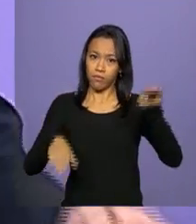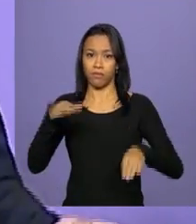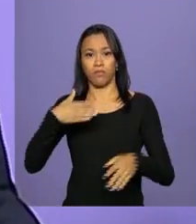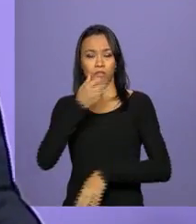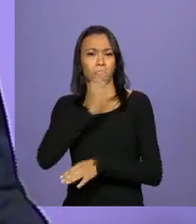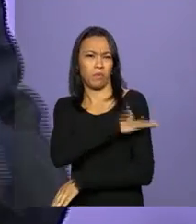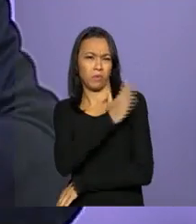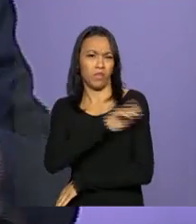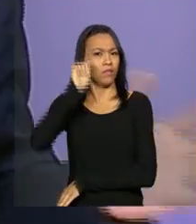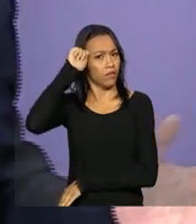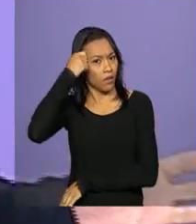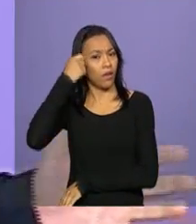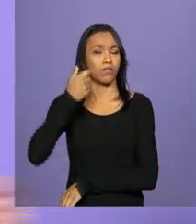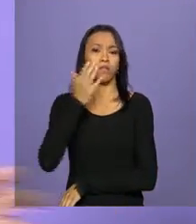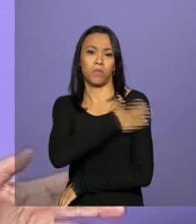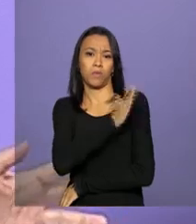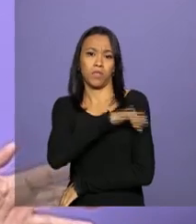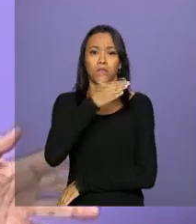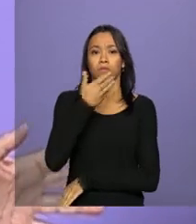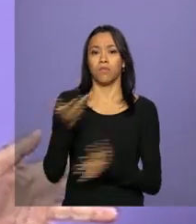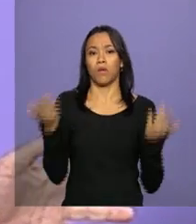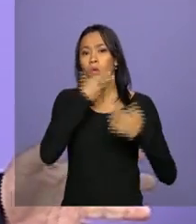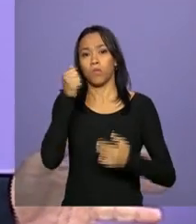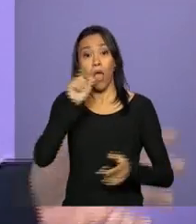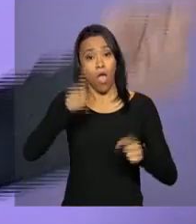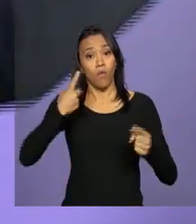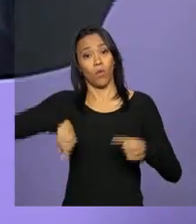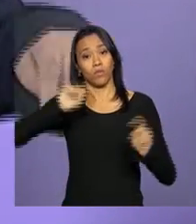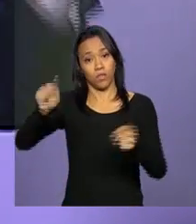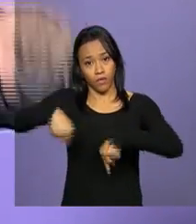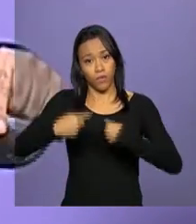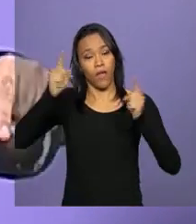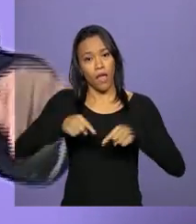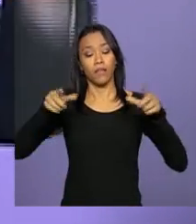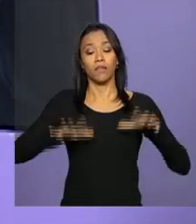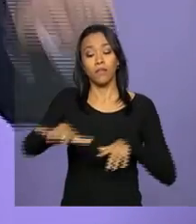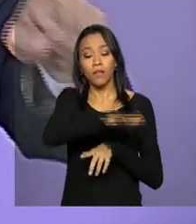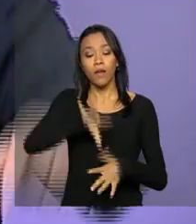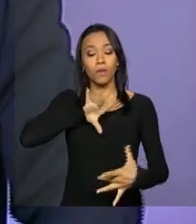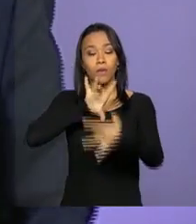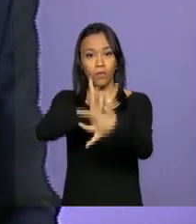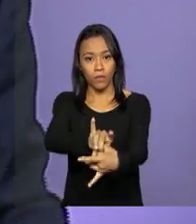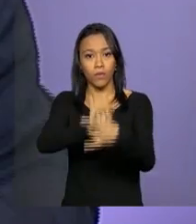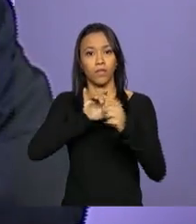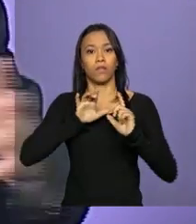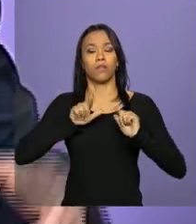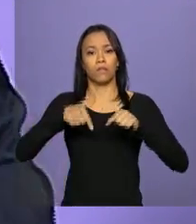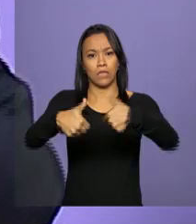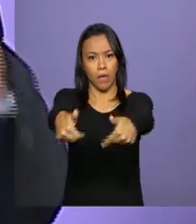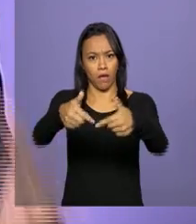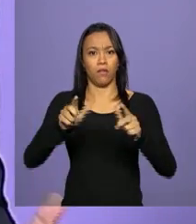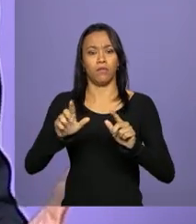nosso país esse é o nosso desafio esse é o nosso trabalho e é no mundo do trabalho e no mercado de trabalho que